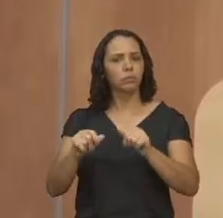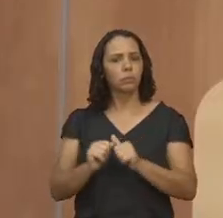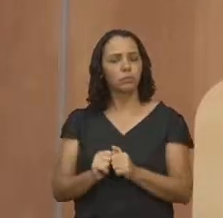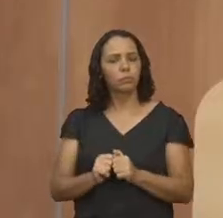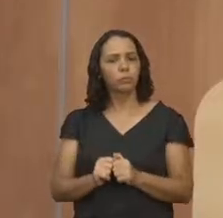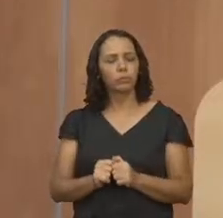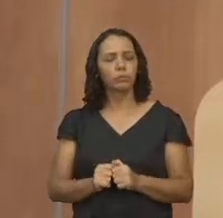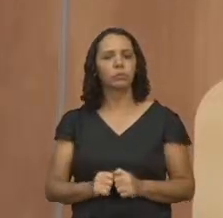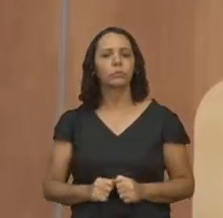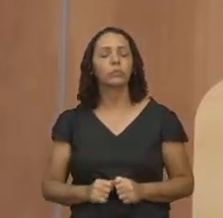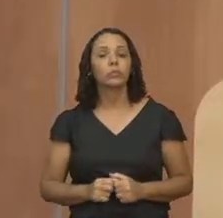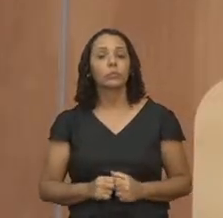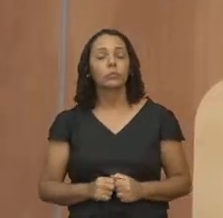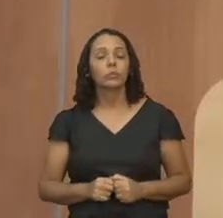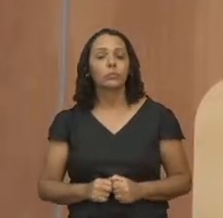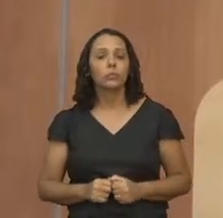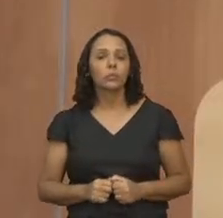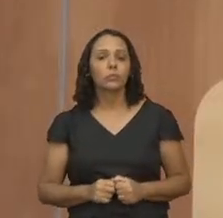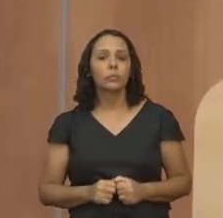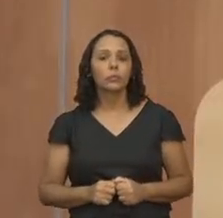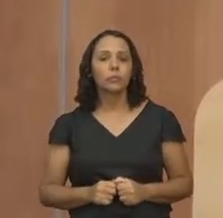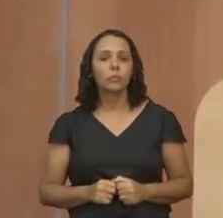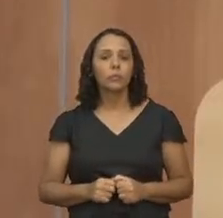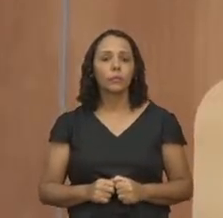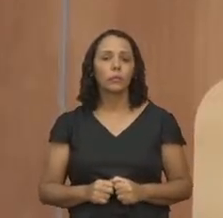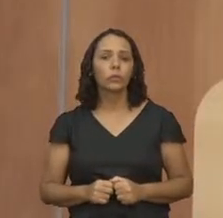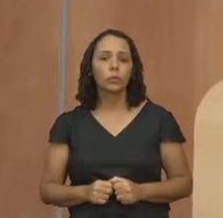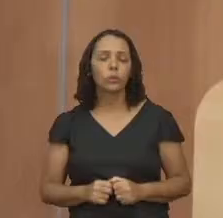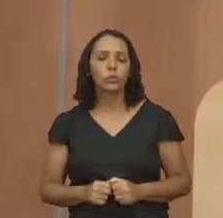Desde quando o casal